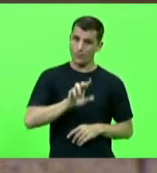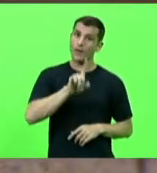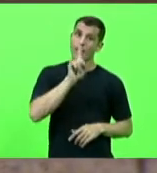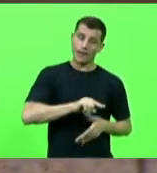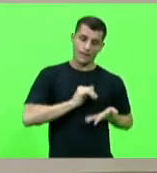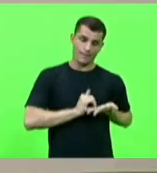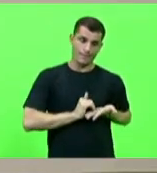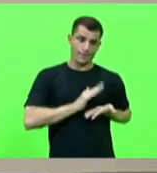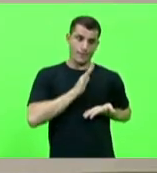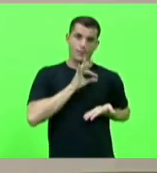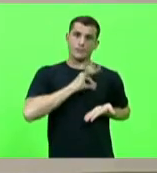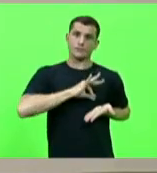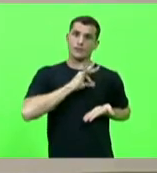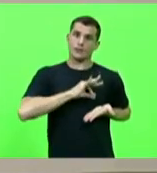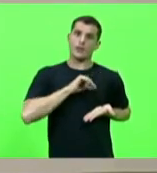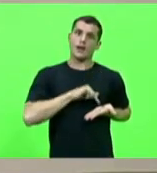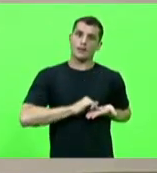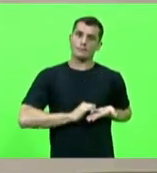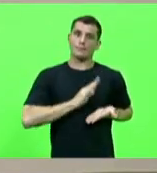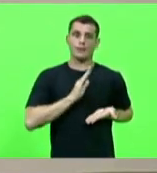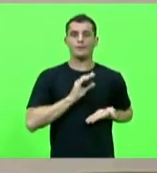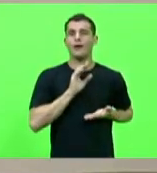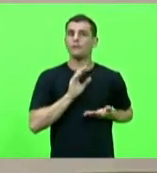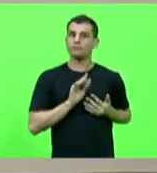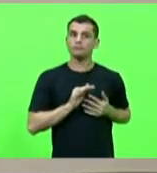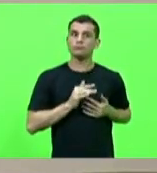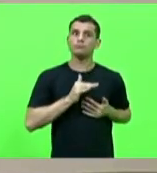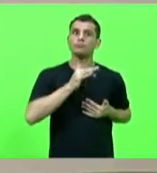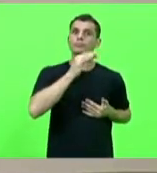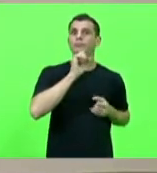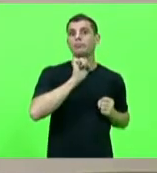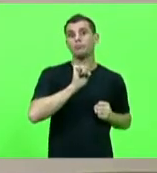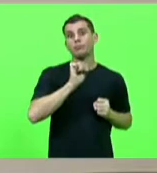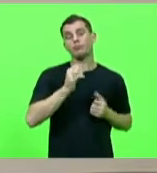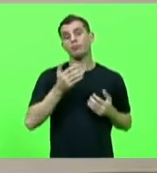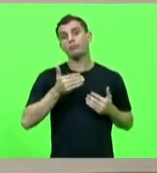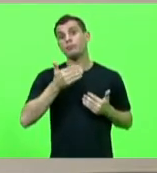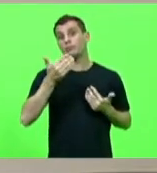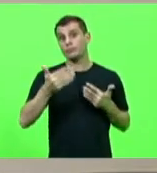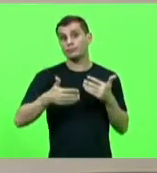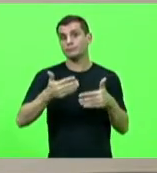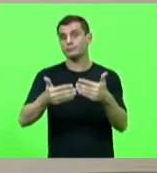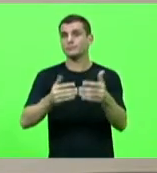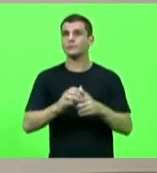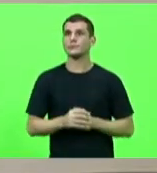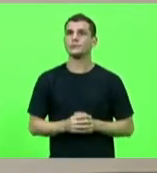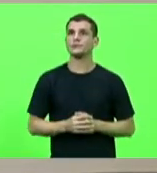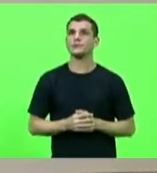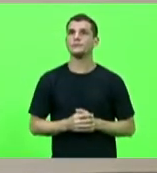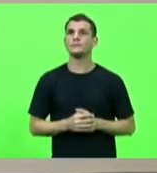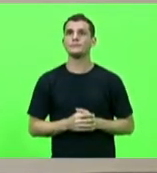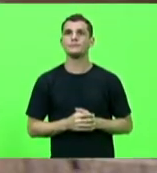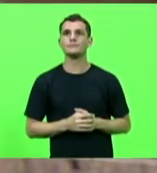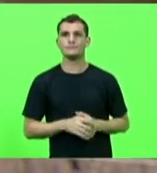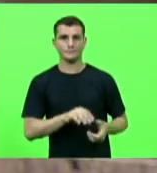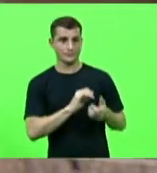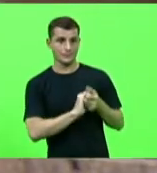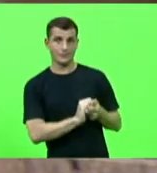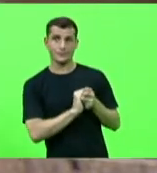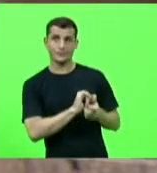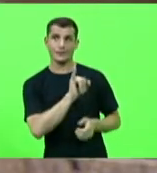Pela ordem, senhor presidente. Pela ordem, deputado. Só complementando o raciocínio do deputado Ismael, dizer também que